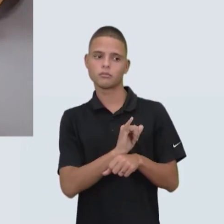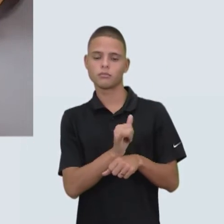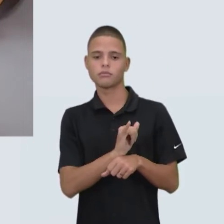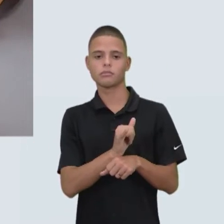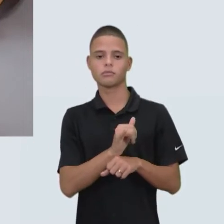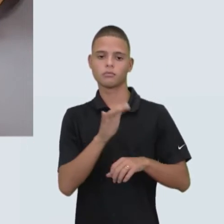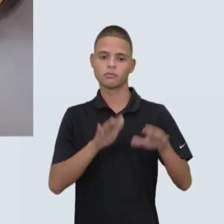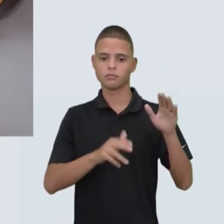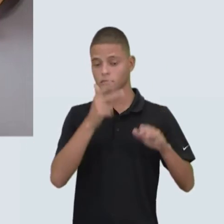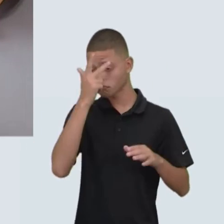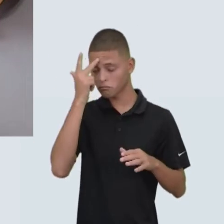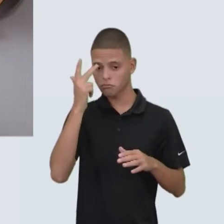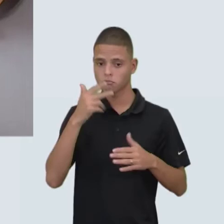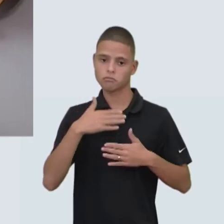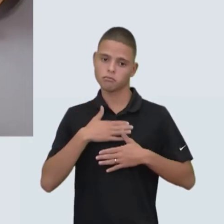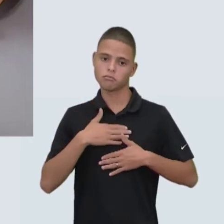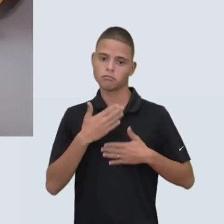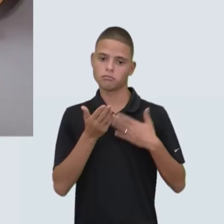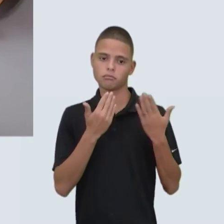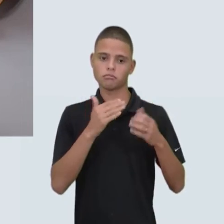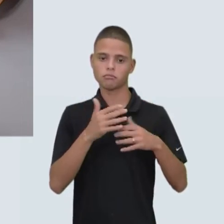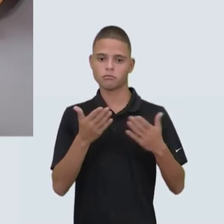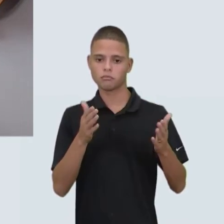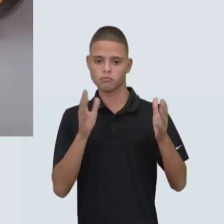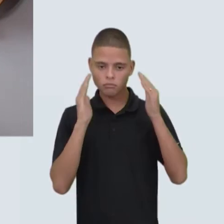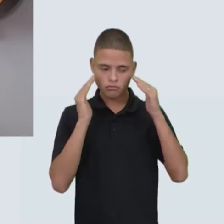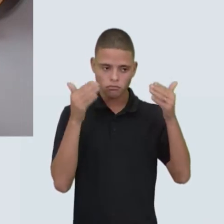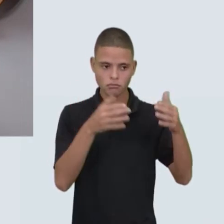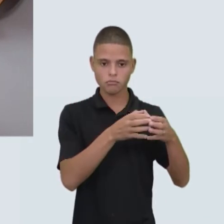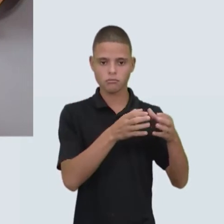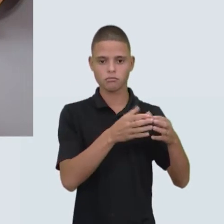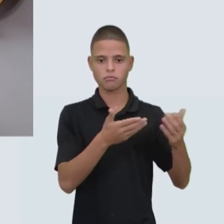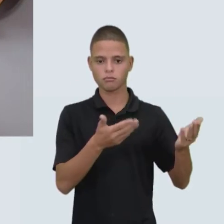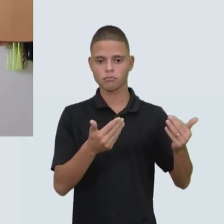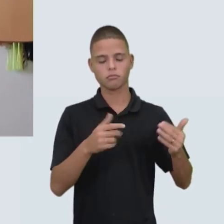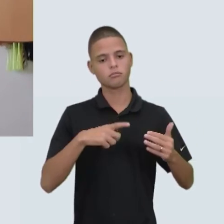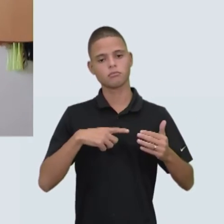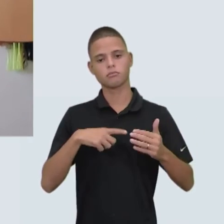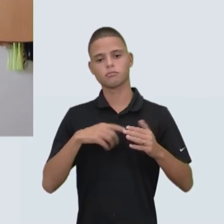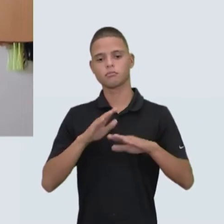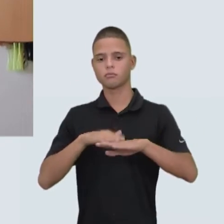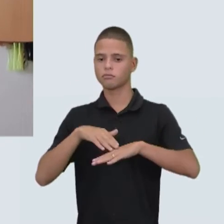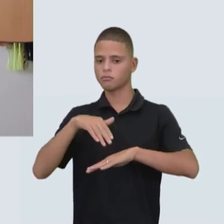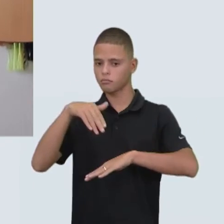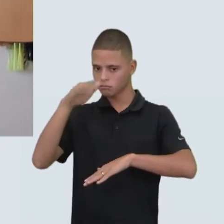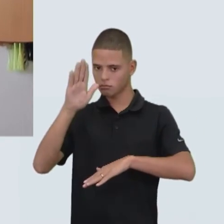as pessoas mais veem, ou então vai querer falar só com o público adolescente, que em tese é o público que tá mais no YouTube. E não é